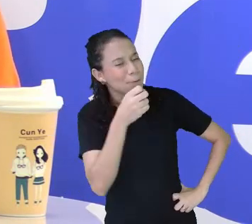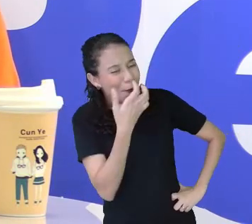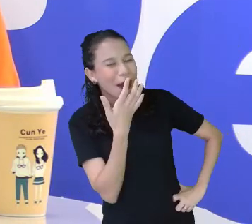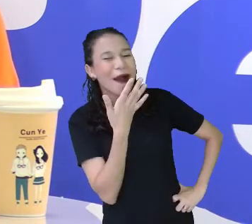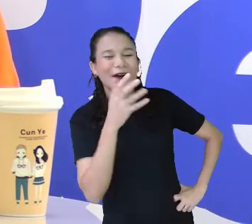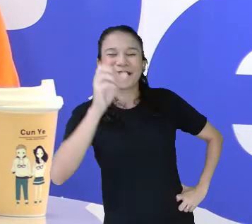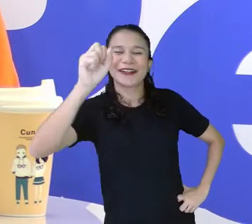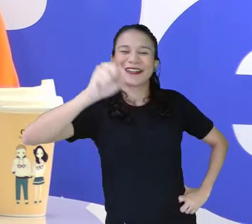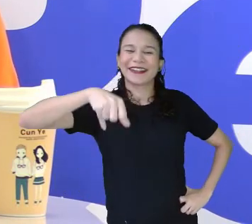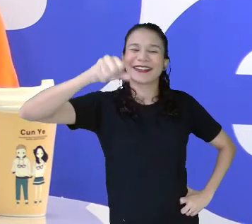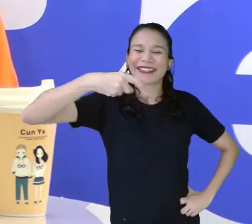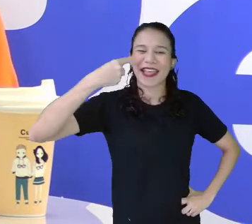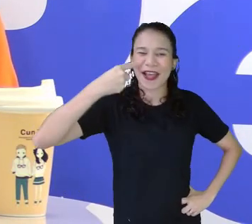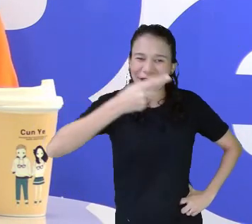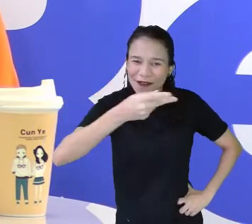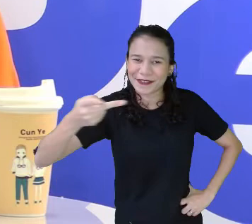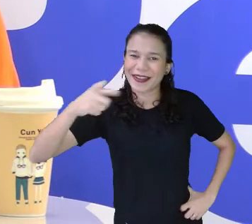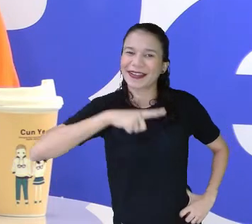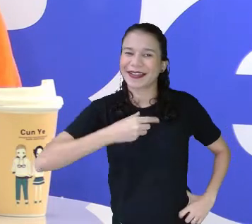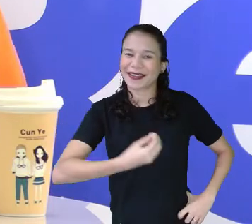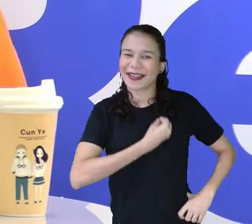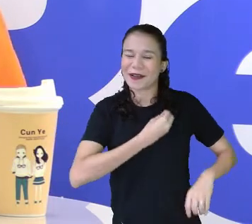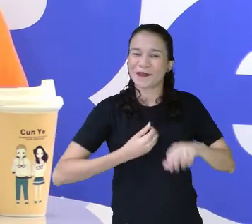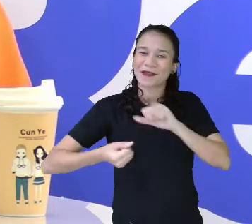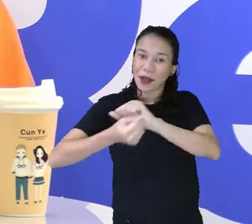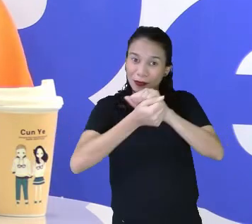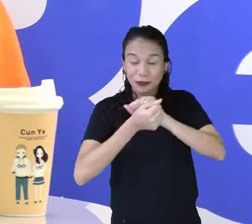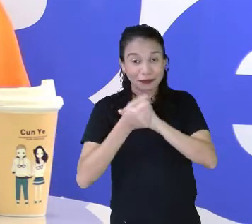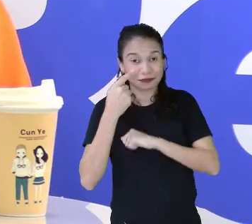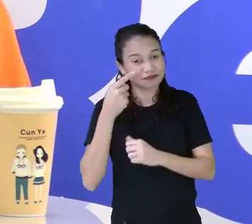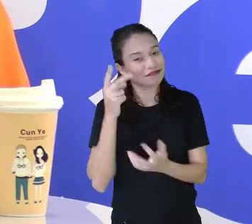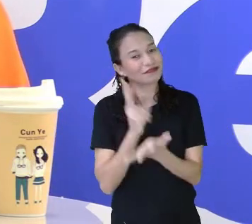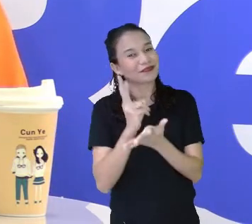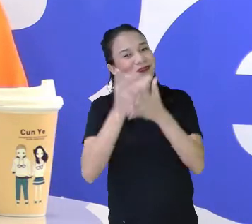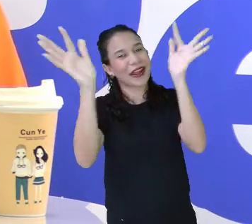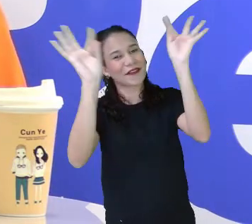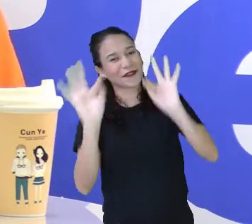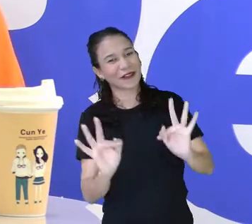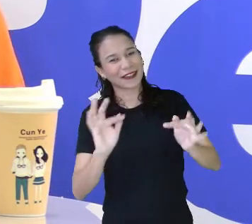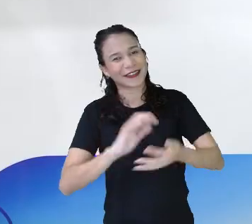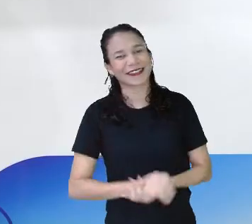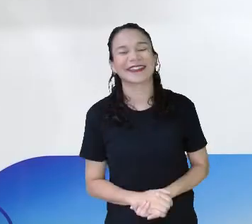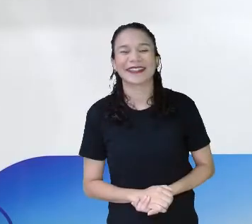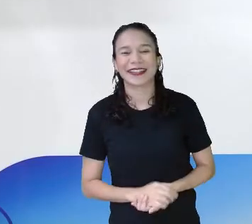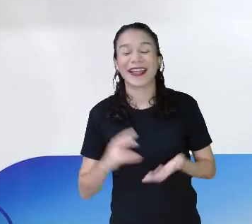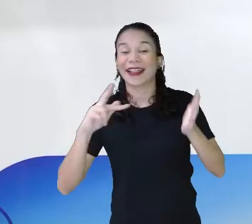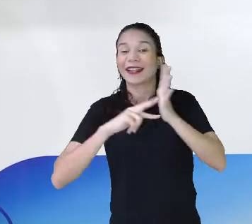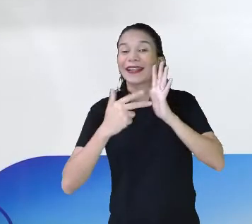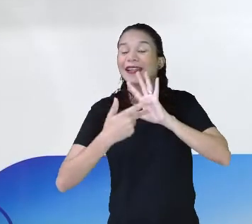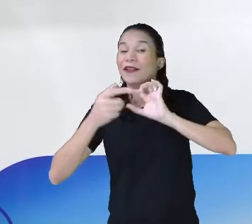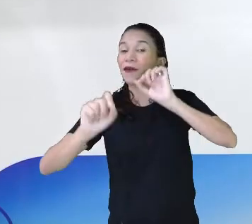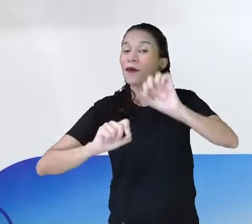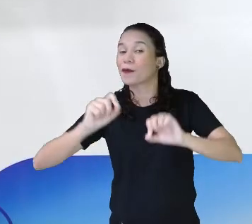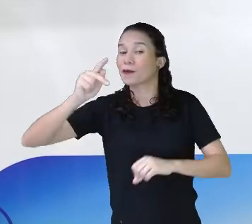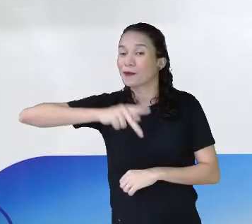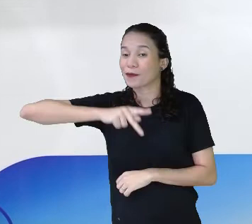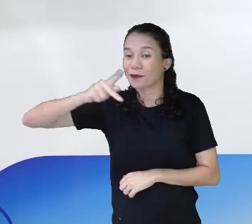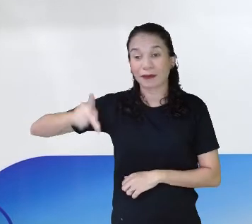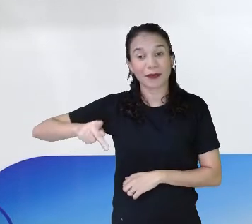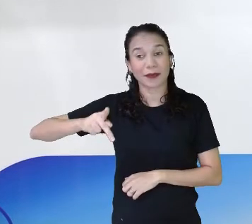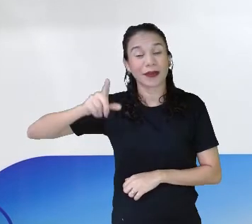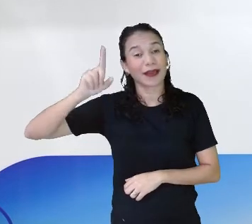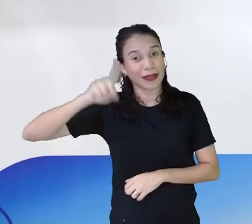minha gente? Que bom que vocês estão aqui. Estamos, assim, sempre muito felizes. Isso quer dizer, professora Márcia,